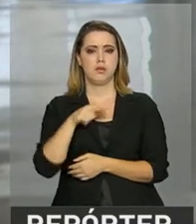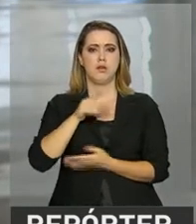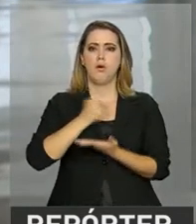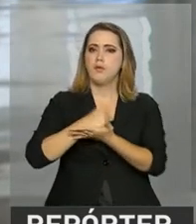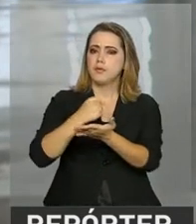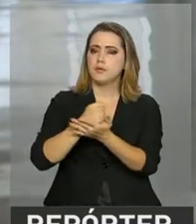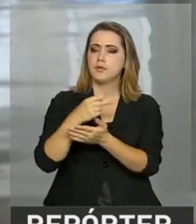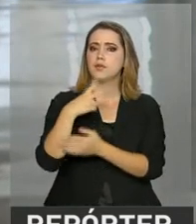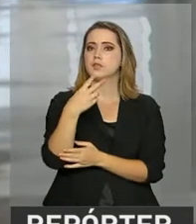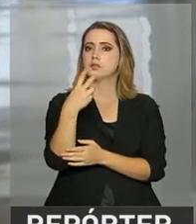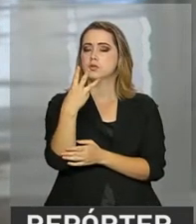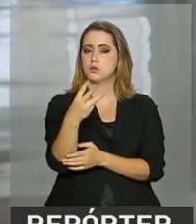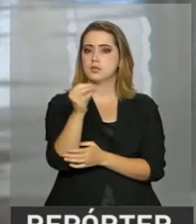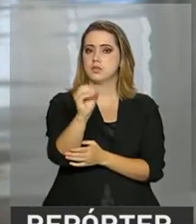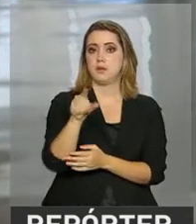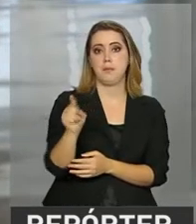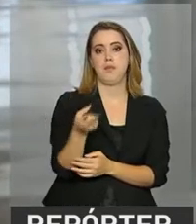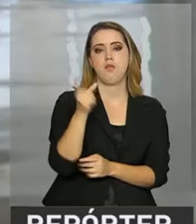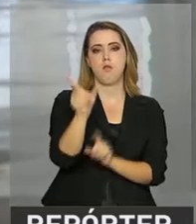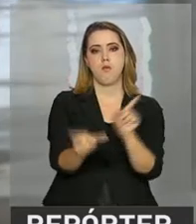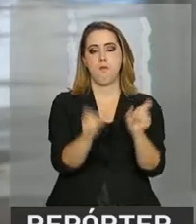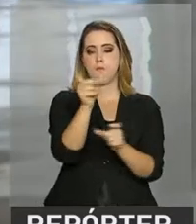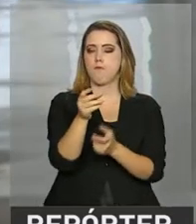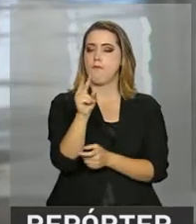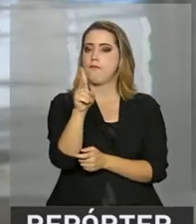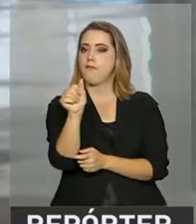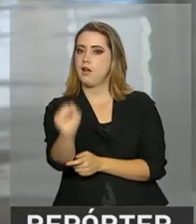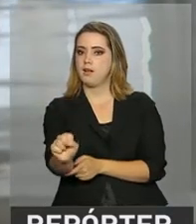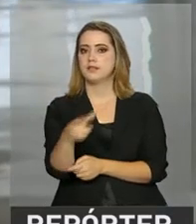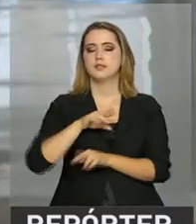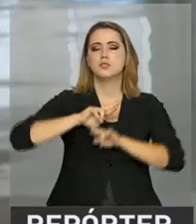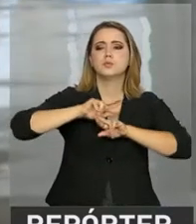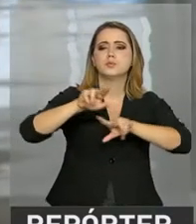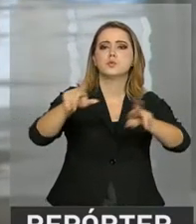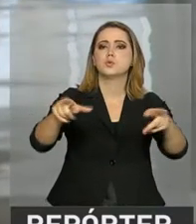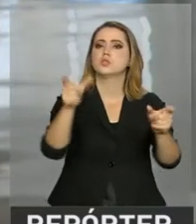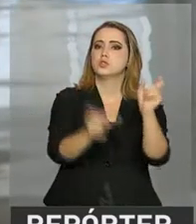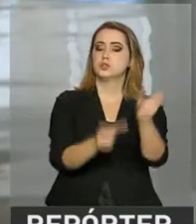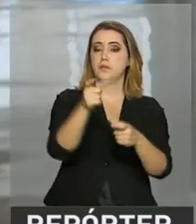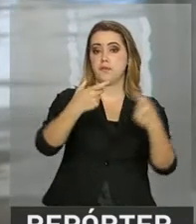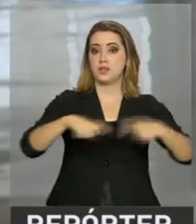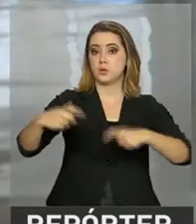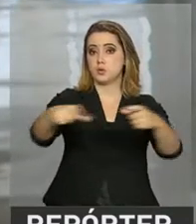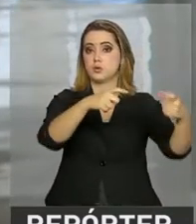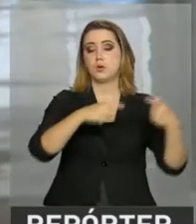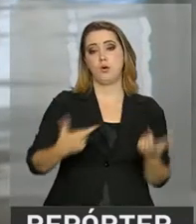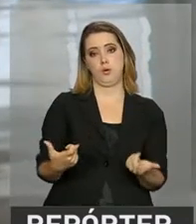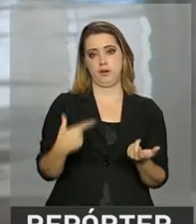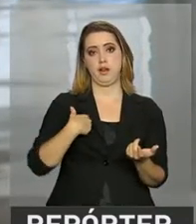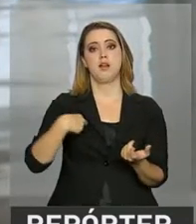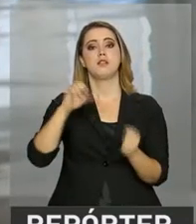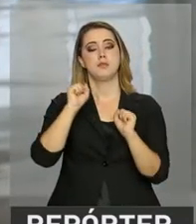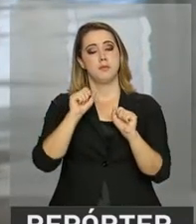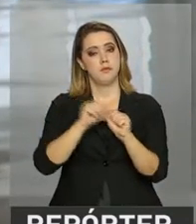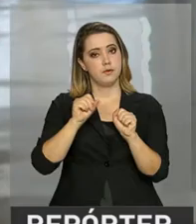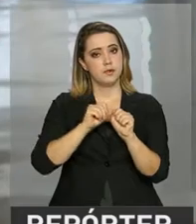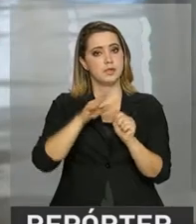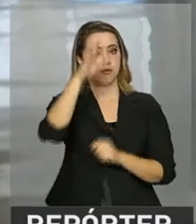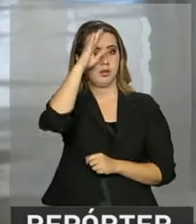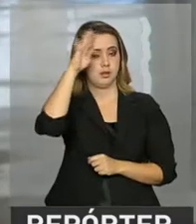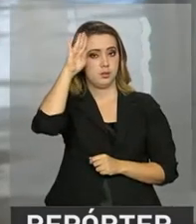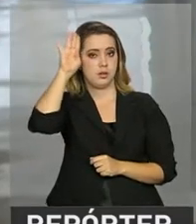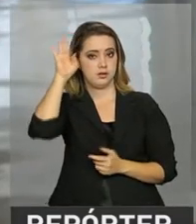230 mil vagas é de graduação em universidades institutos e centros tecnológicos federais e estaduais de todo o país